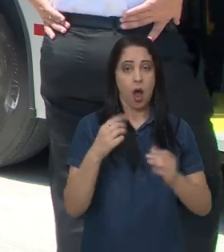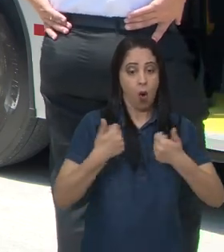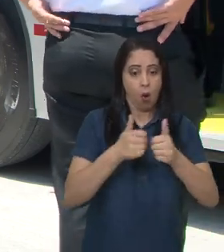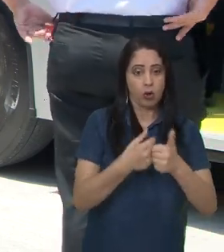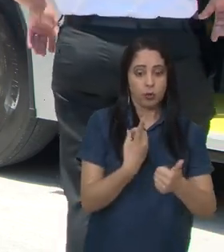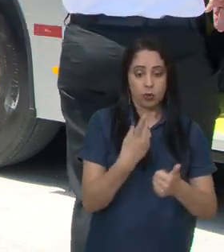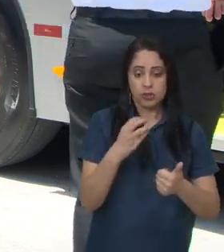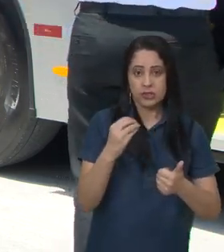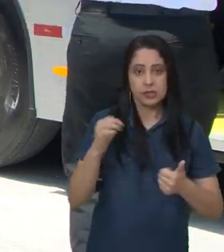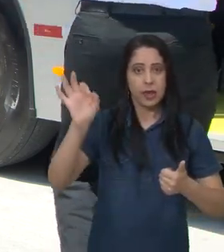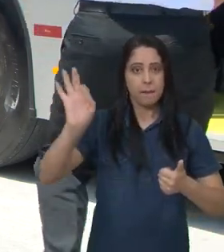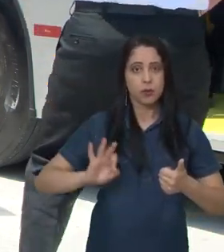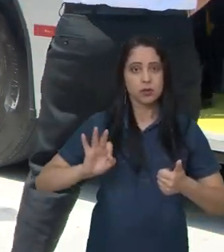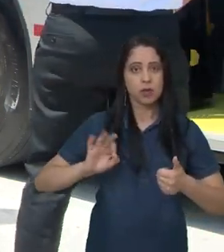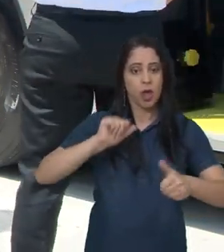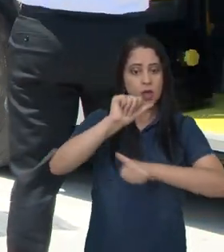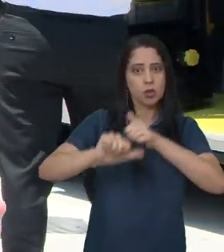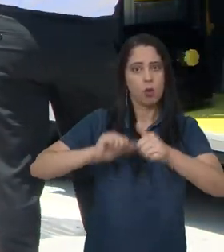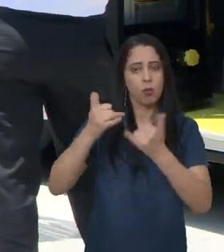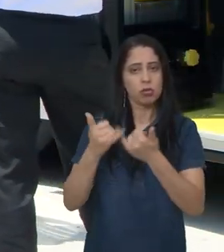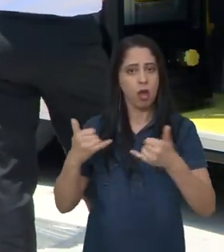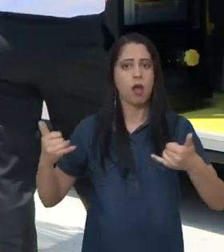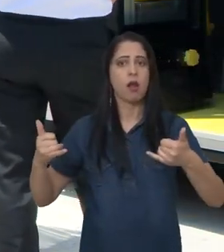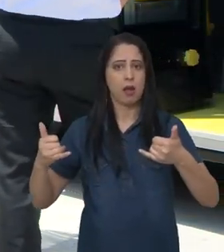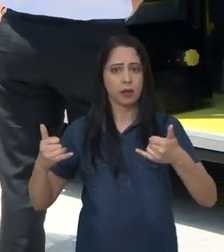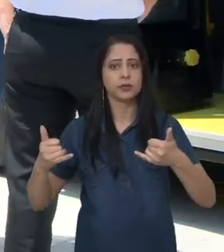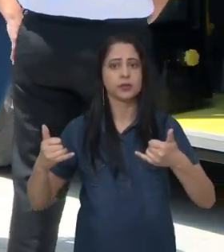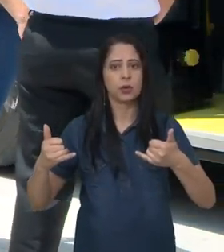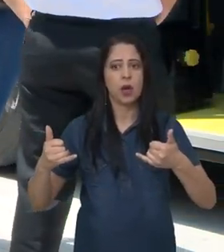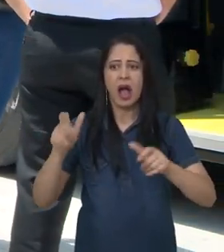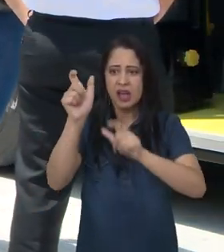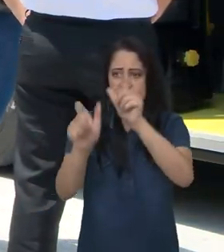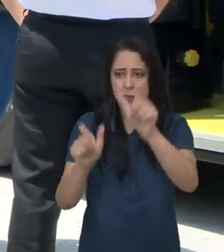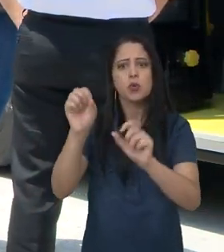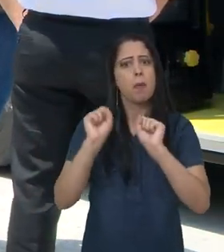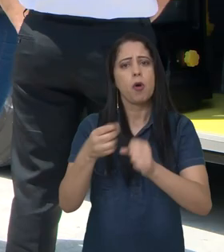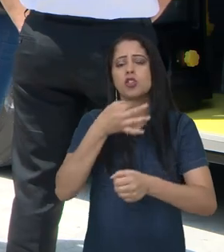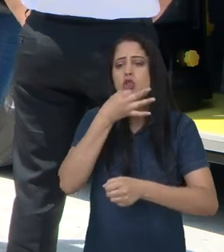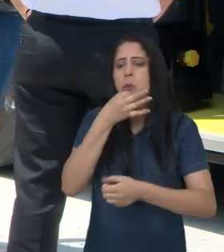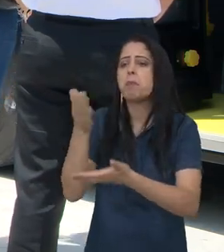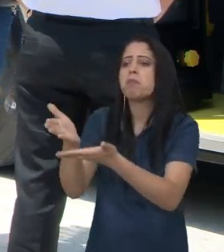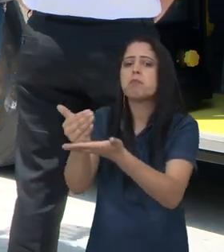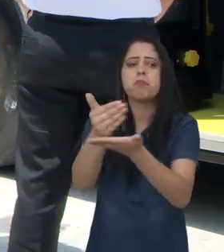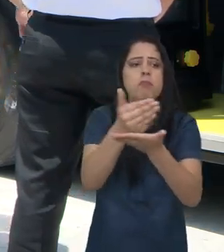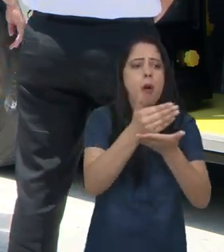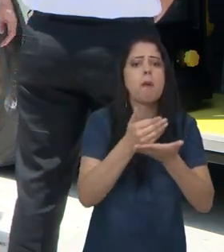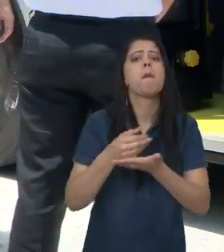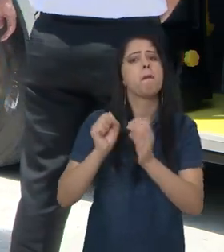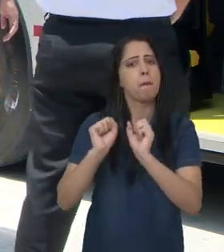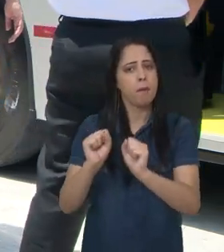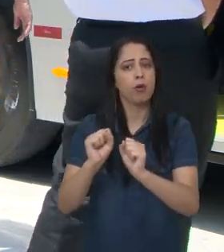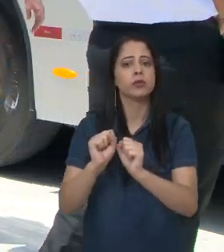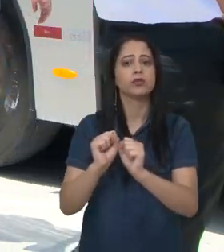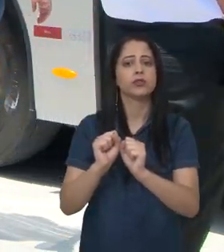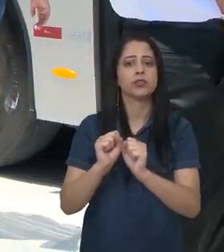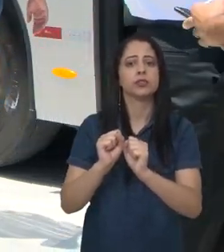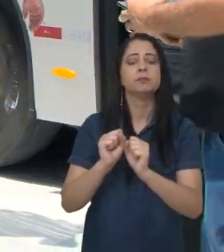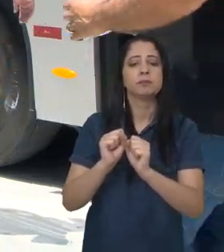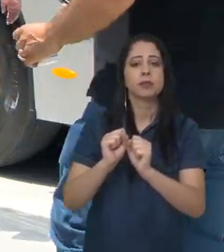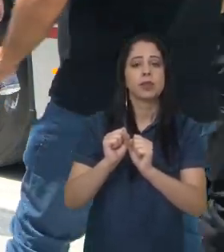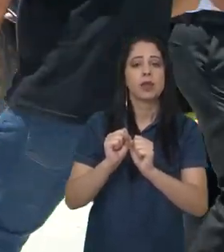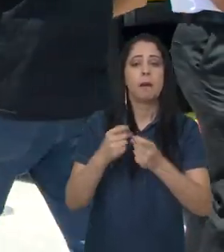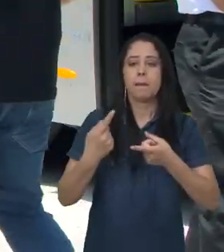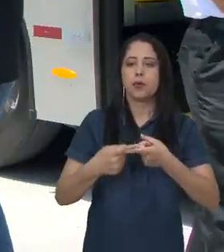elétrico para testes as pessoas poderem utilizar usar comentar falar como foi dito aqui pelo secretário pelo prefeito